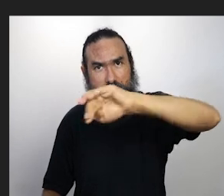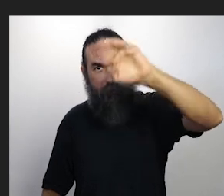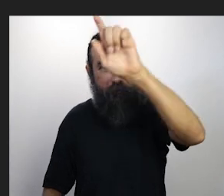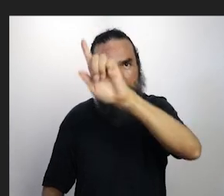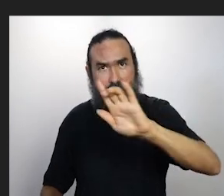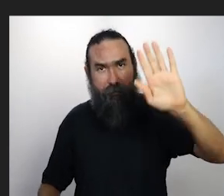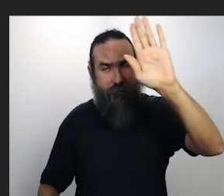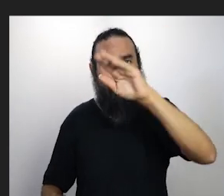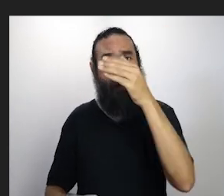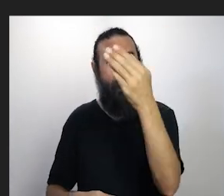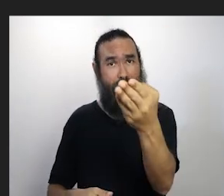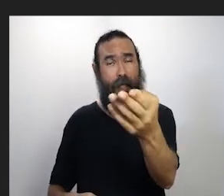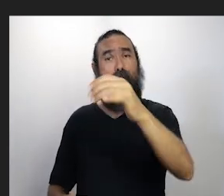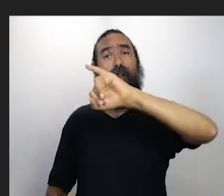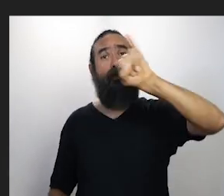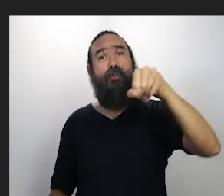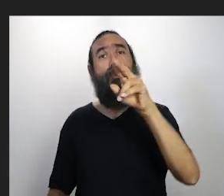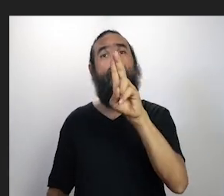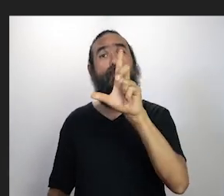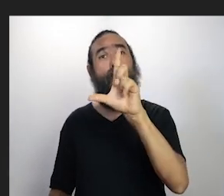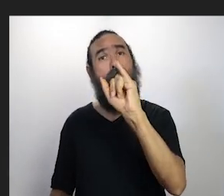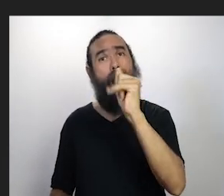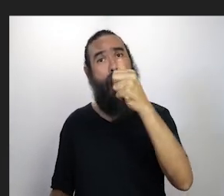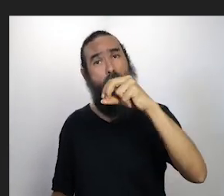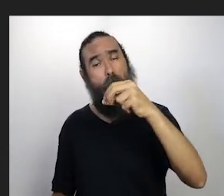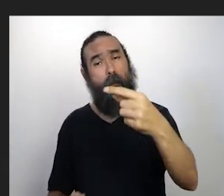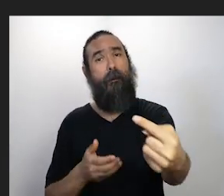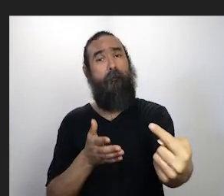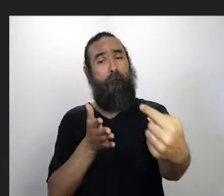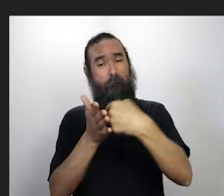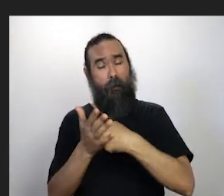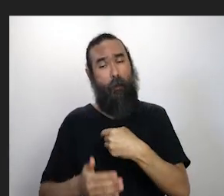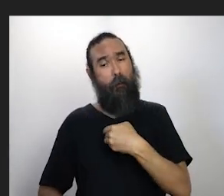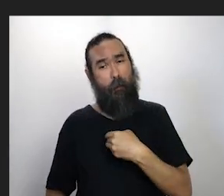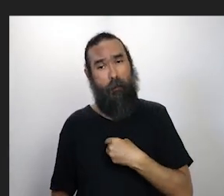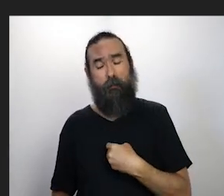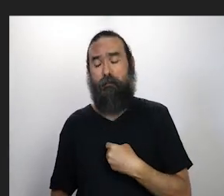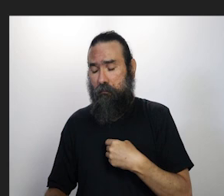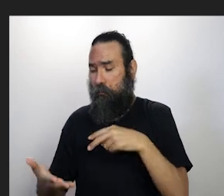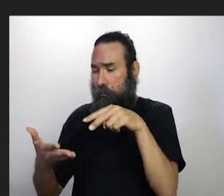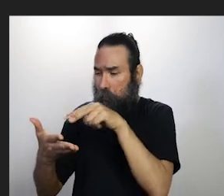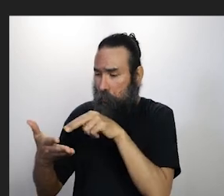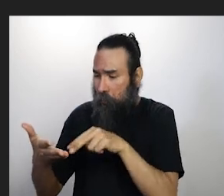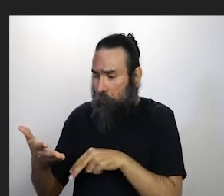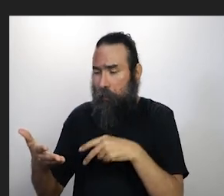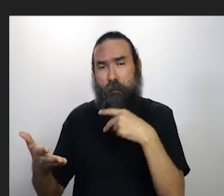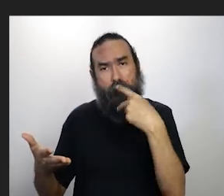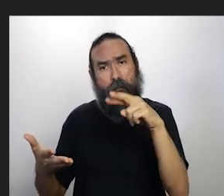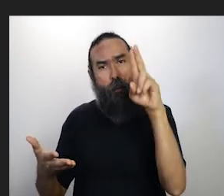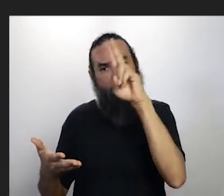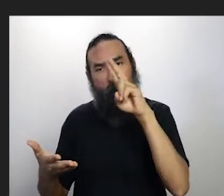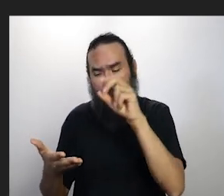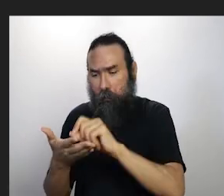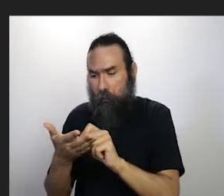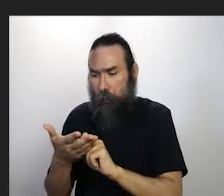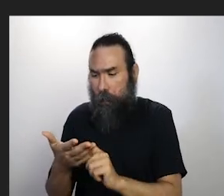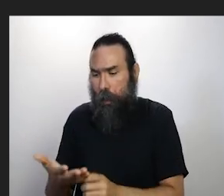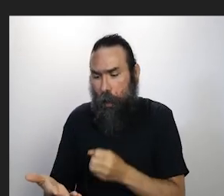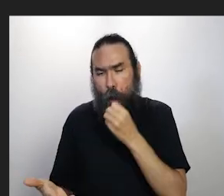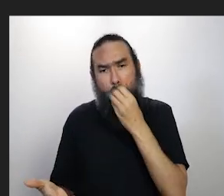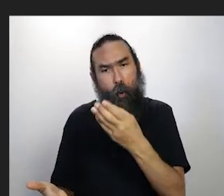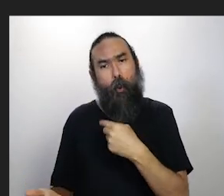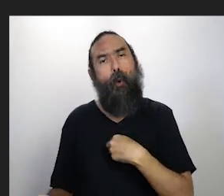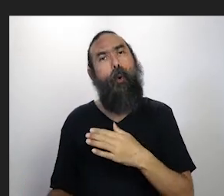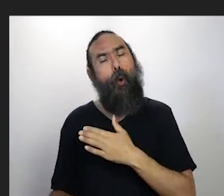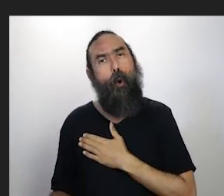muito da sua pesquisa, ela traz um olhar que é realmente o que eu vejo aqui acontecendo, e o que você acha da ideia de a